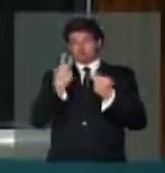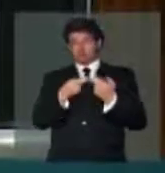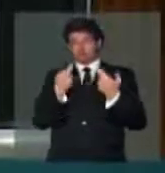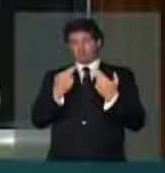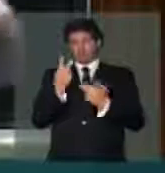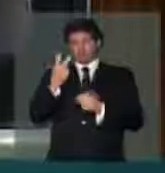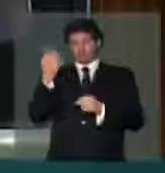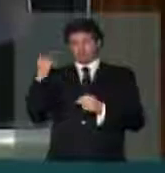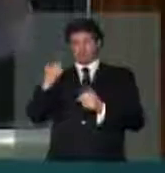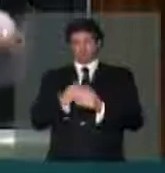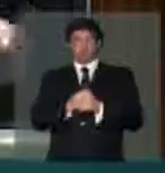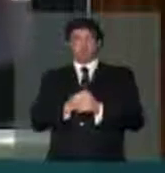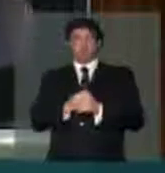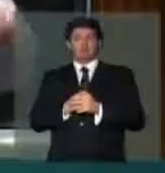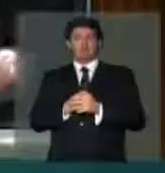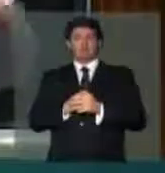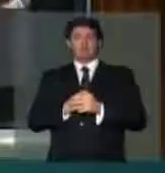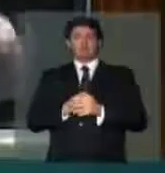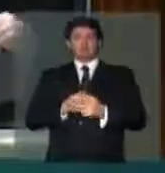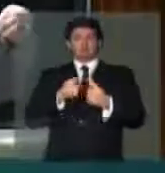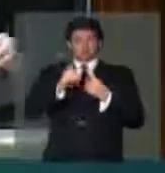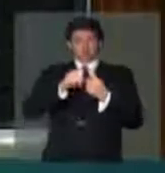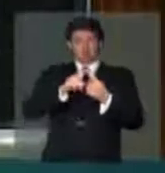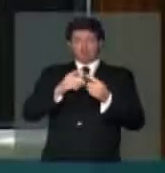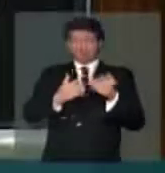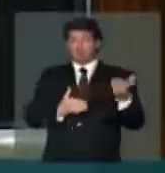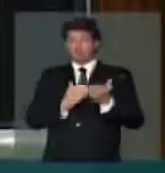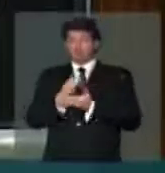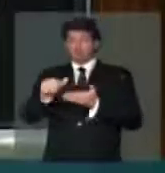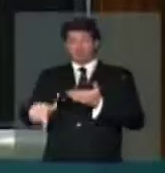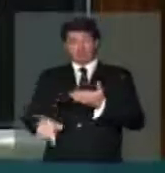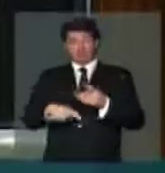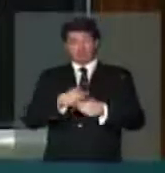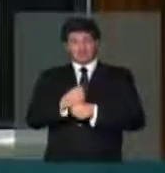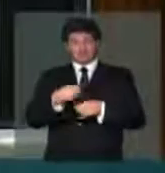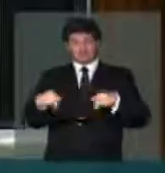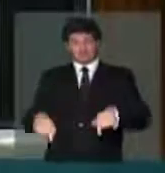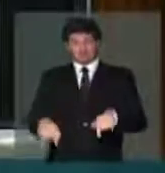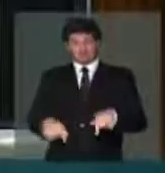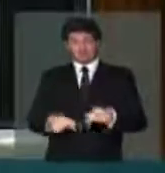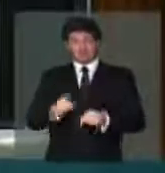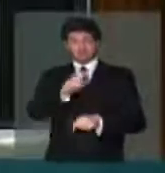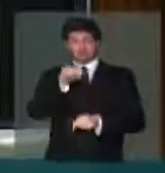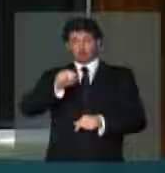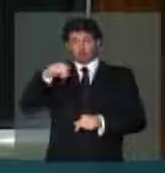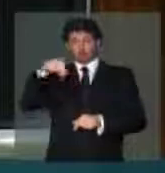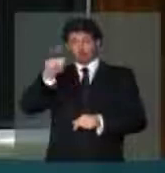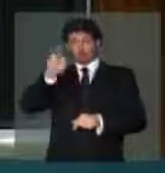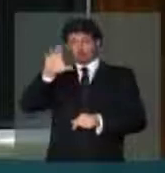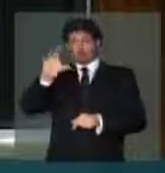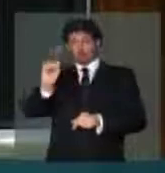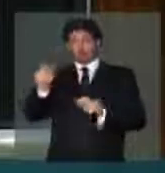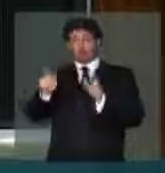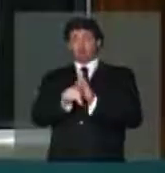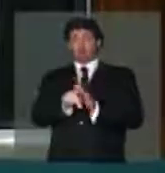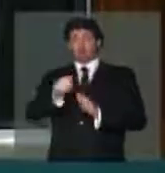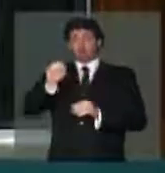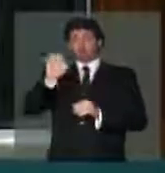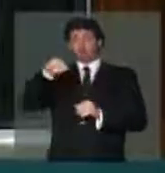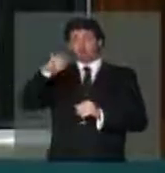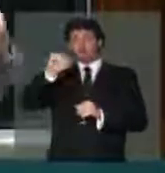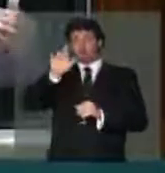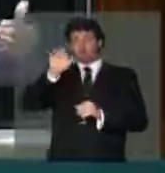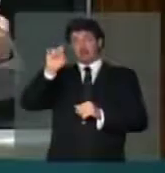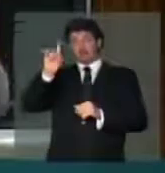reunião. Uma, que a gente possa aprovar, se Deus quiser, ainda este ano, a Zona Franca do Semiárido brasileiro. A gente